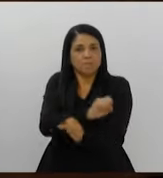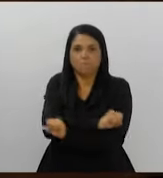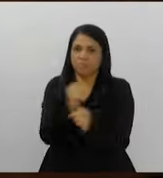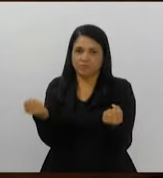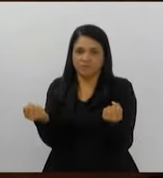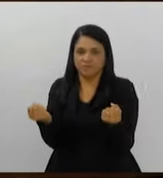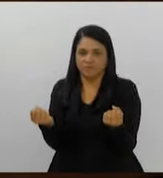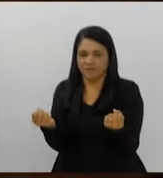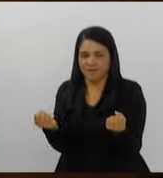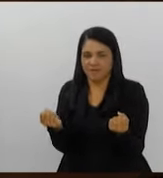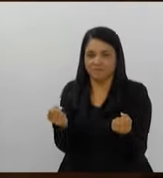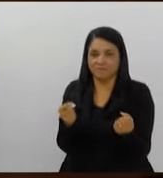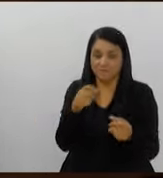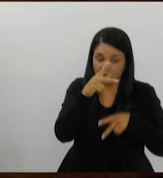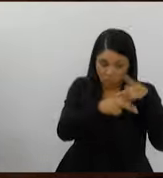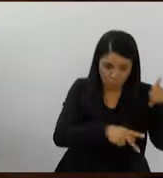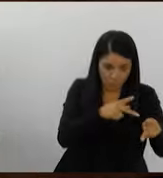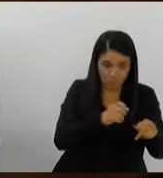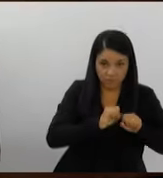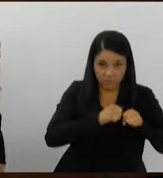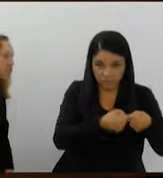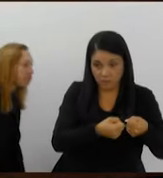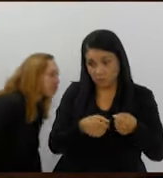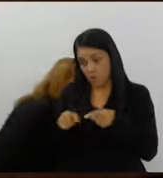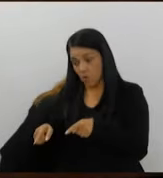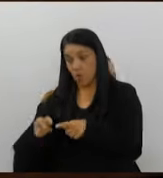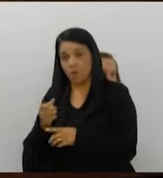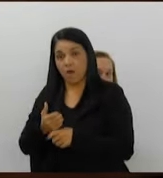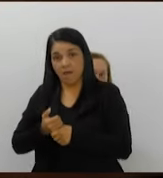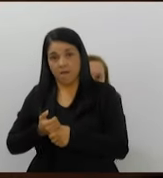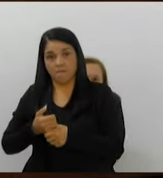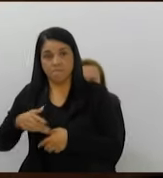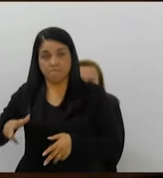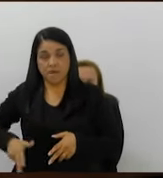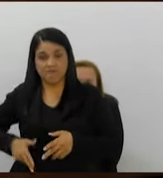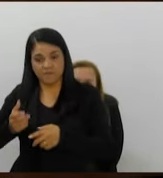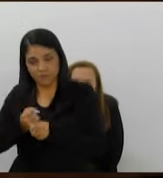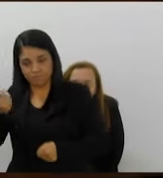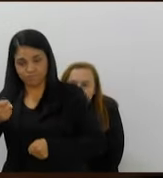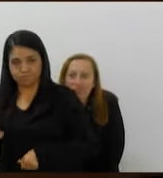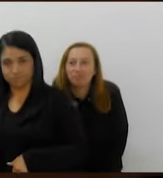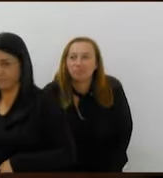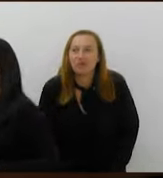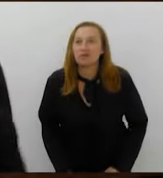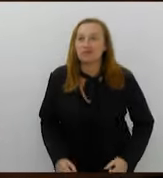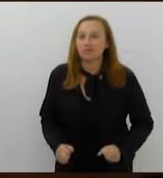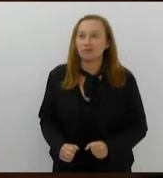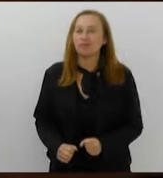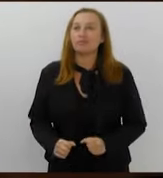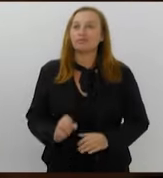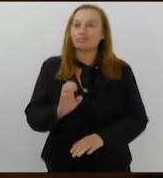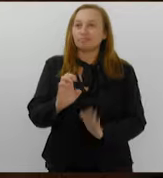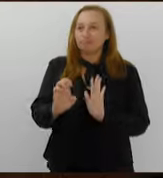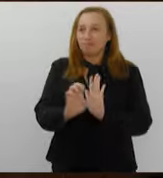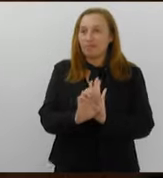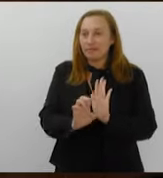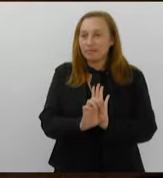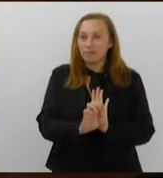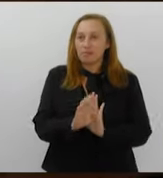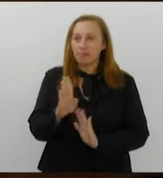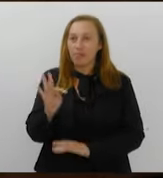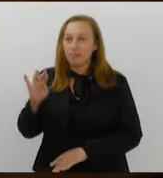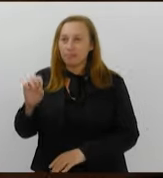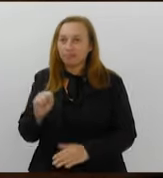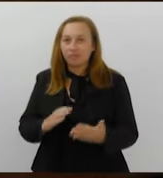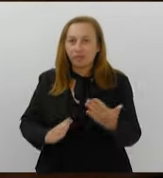está do lado do povo, ou o senhor está do lado da máfia do reboque. O Estatuto da Blitz foi aprovado, o senhor não mandou para cá